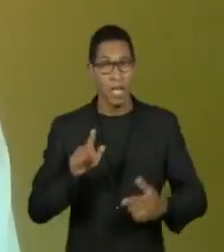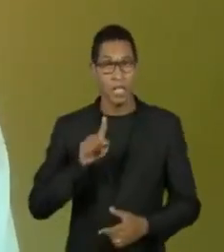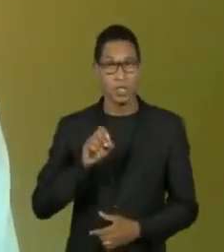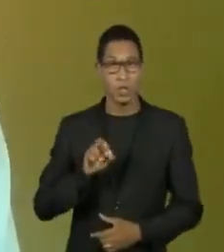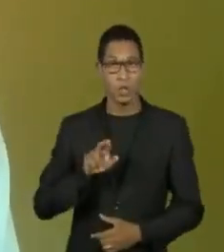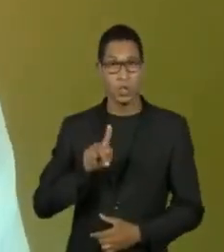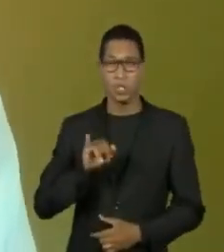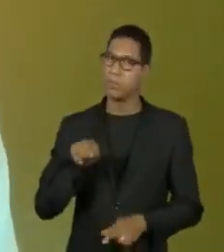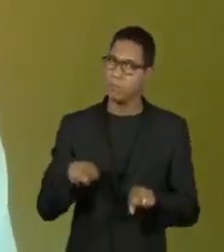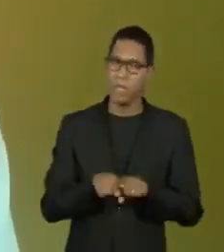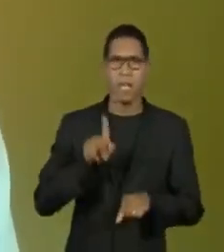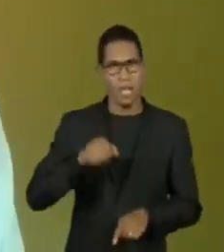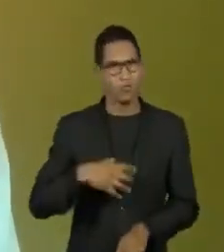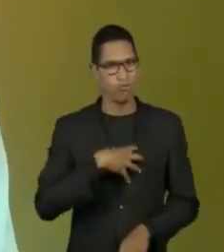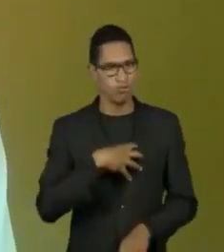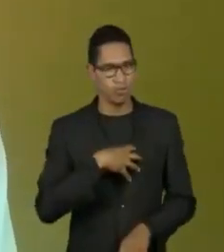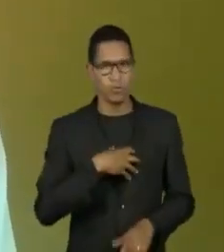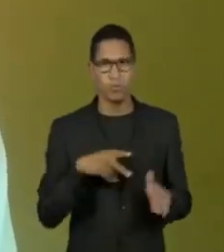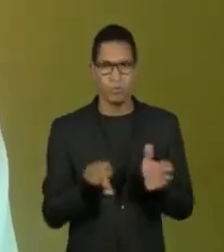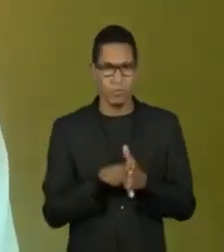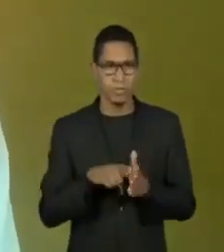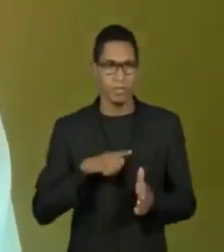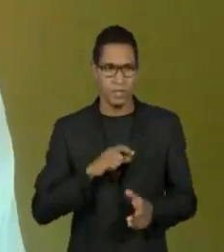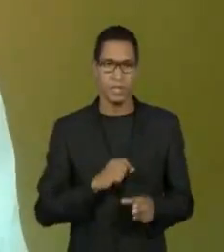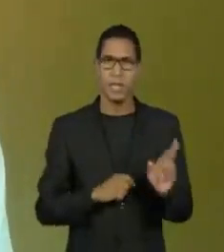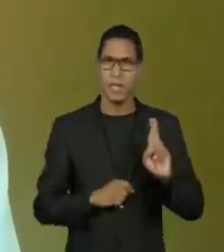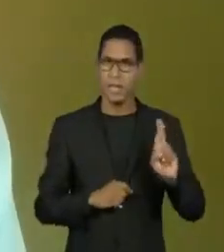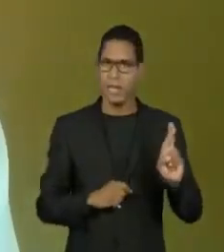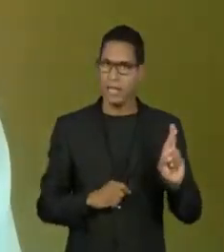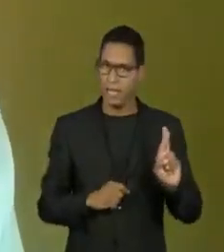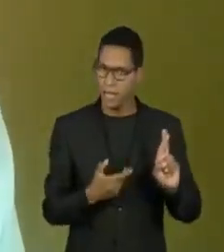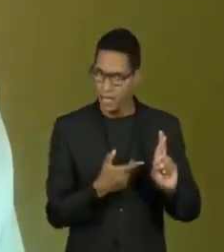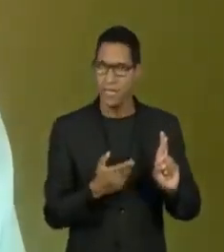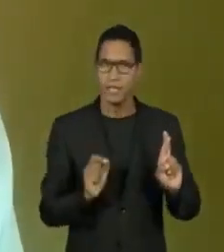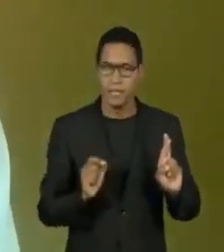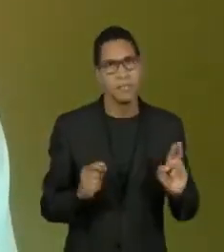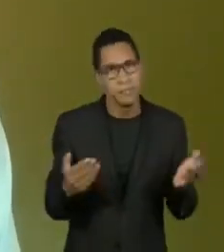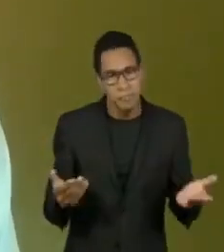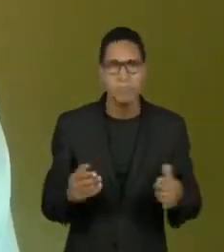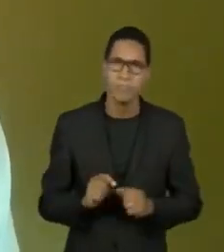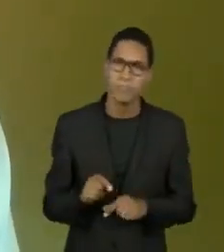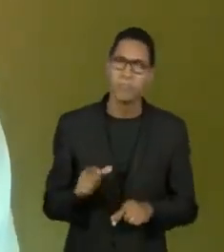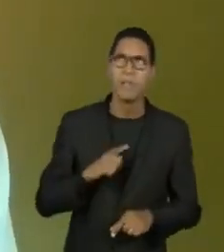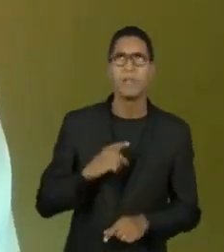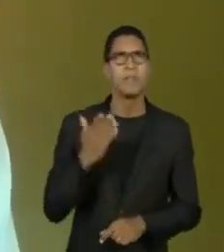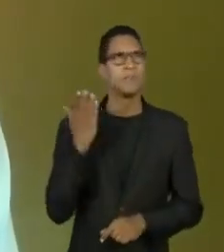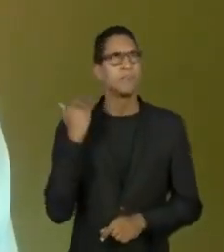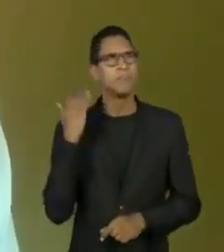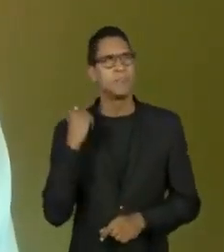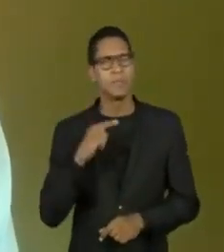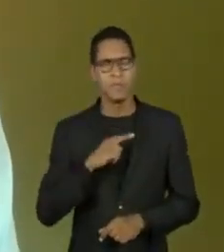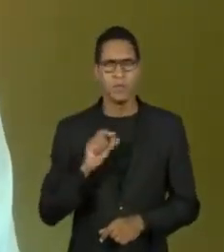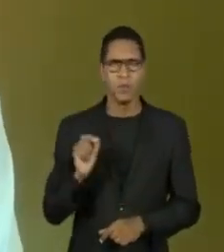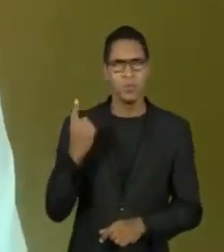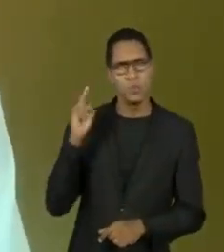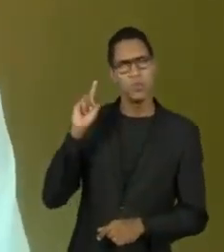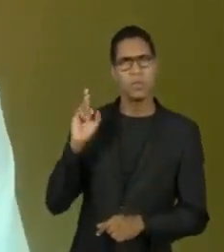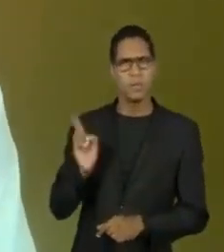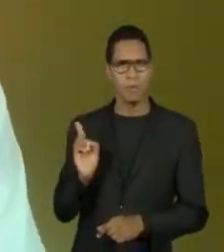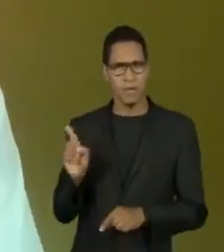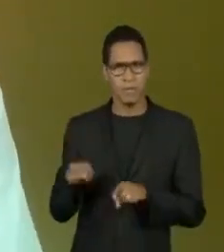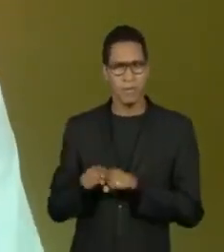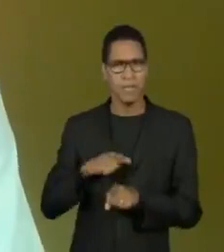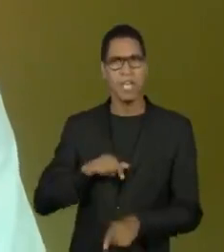tradicionalmente republicano, né? Os republicanos têm vencido as últimas eleições na Geórgia. Se não me engano, acho que o último democrata a vencer na Geórgia foi o